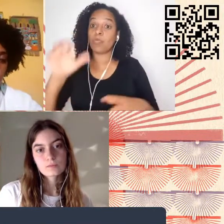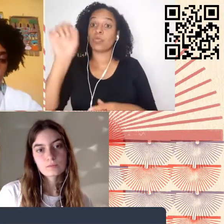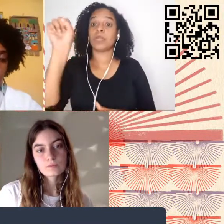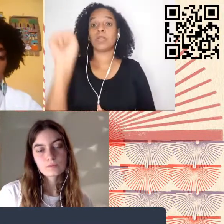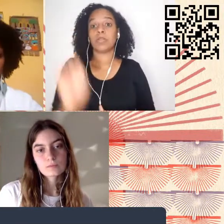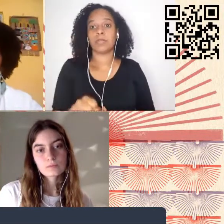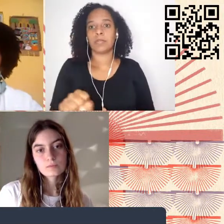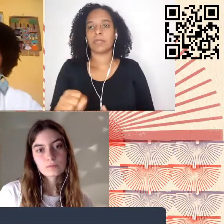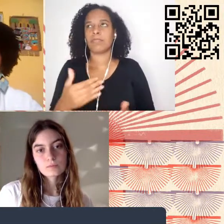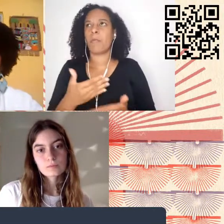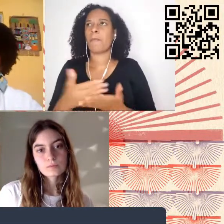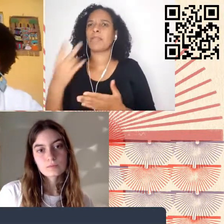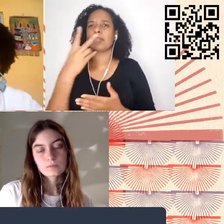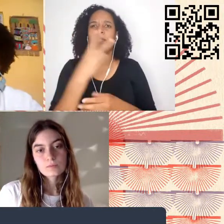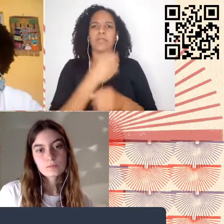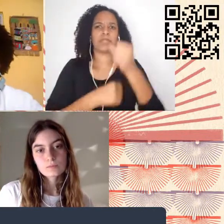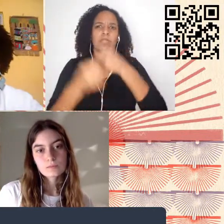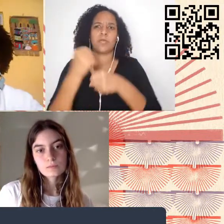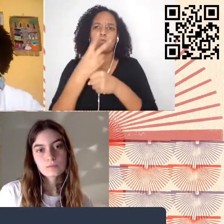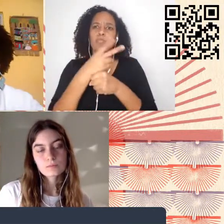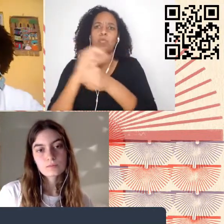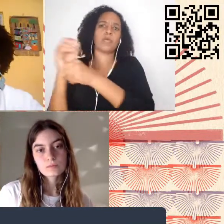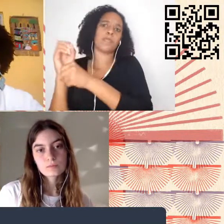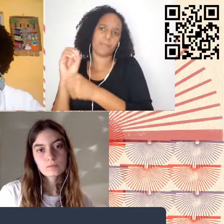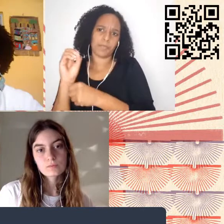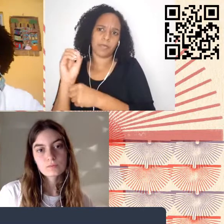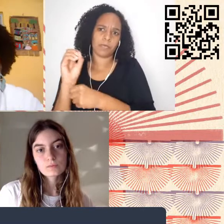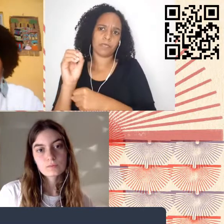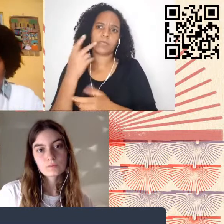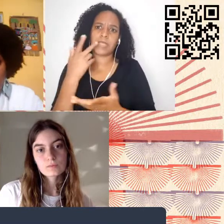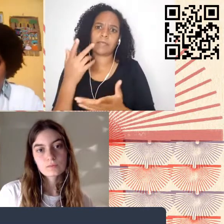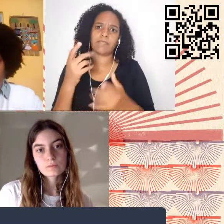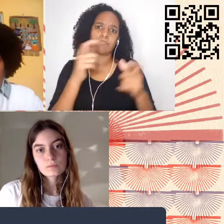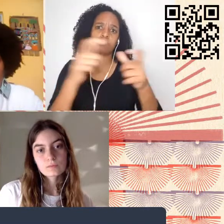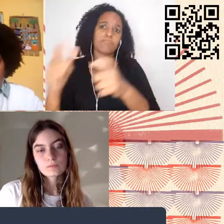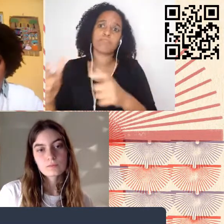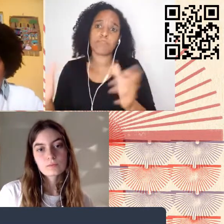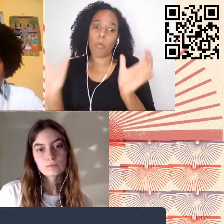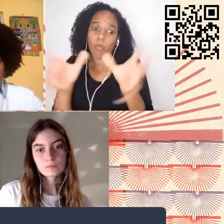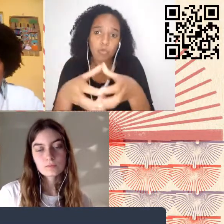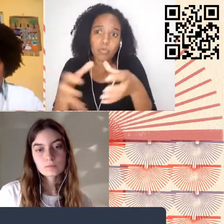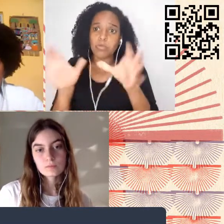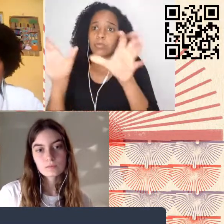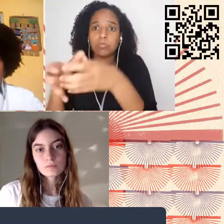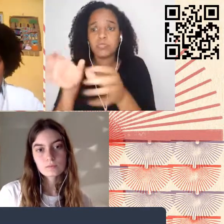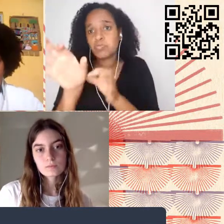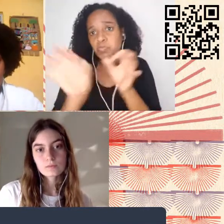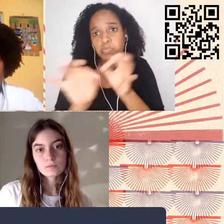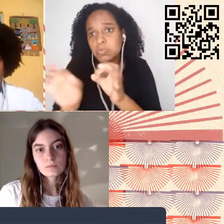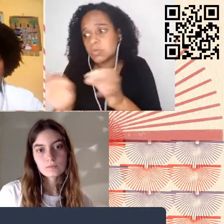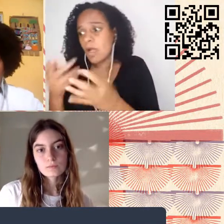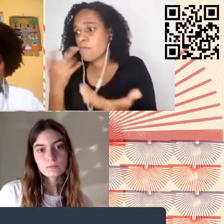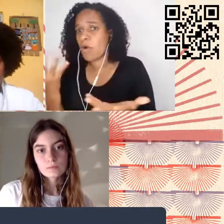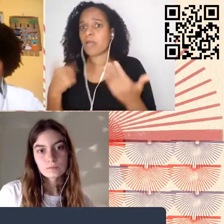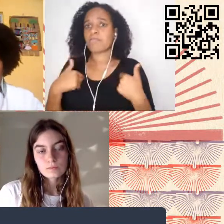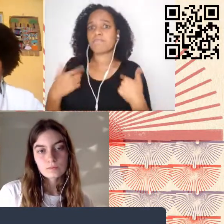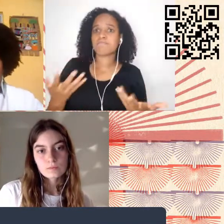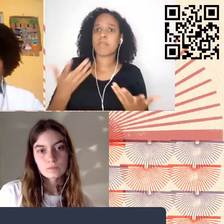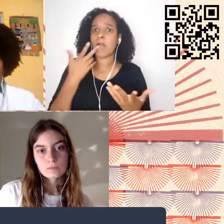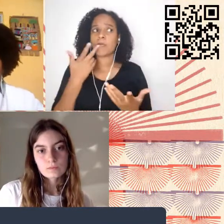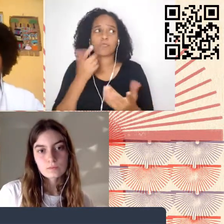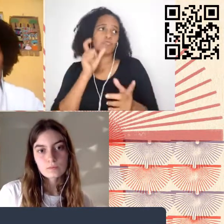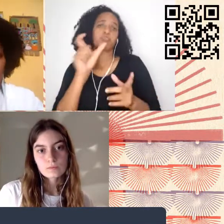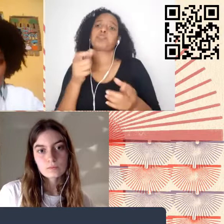anos 2000 por organizações de coletivos, né, de pessoas que queriam trazer a palavra,